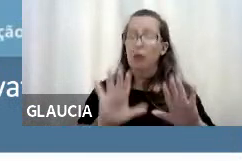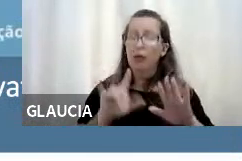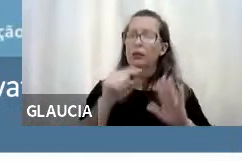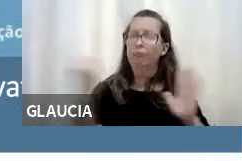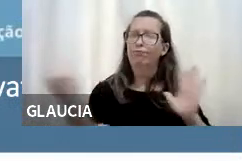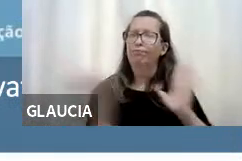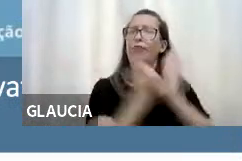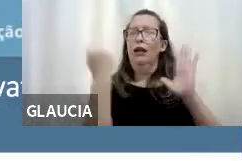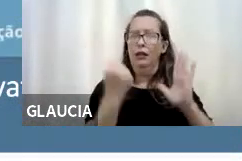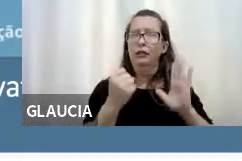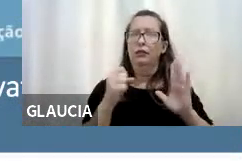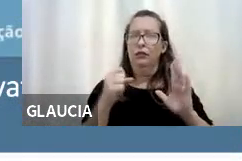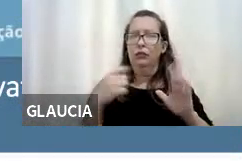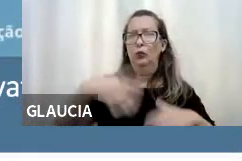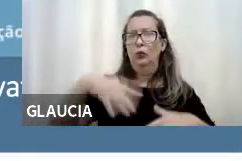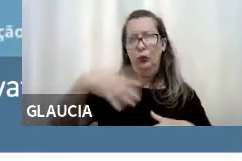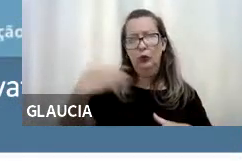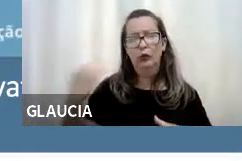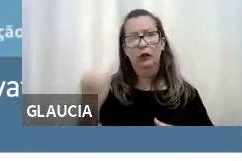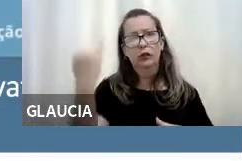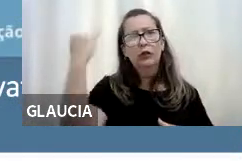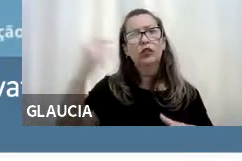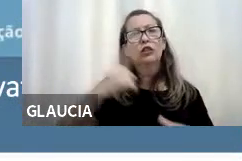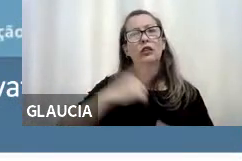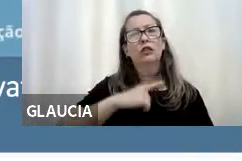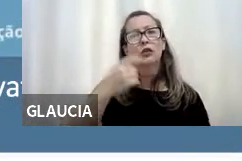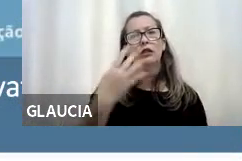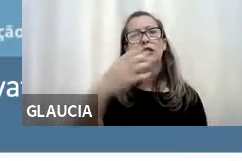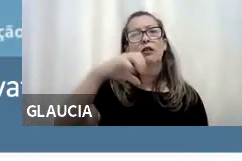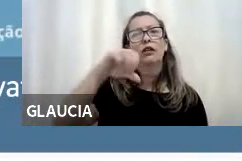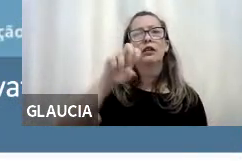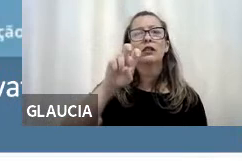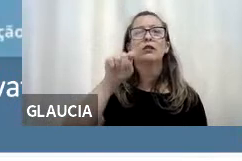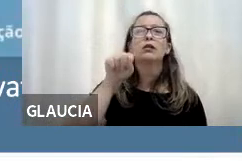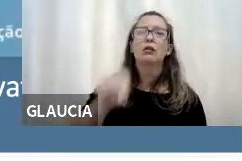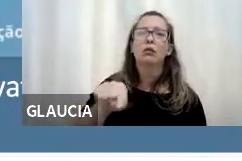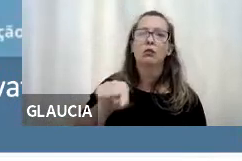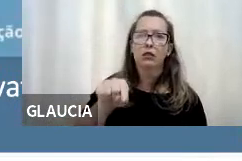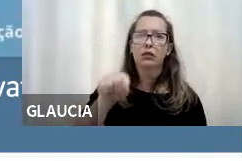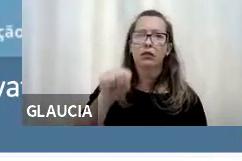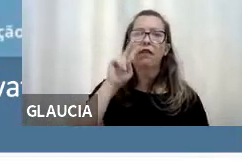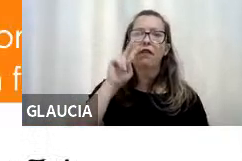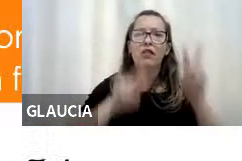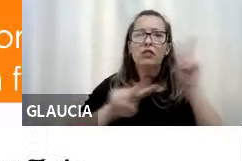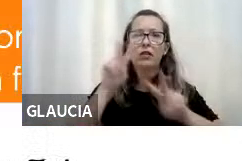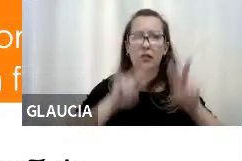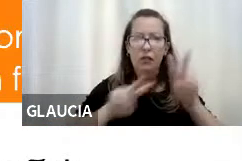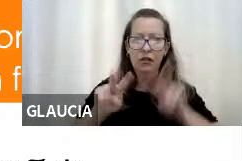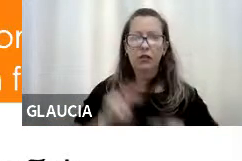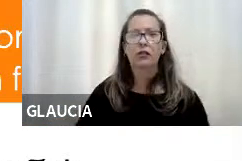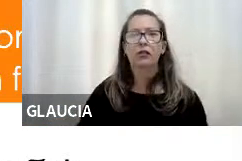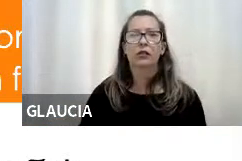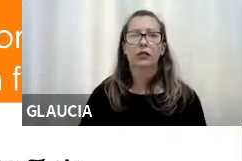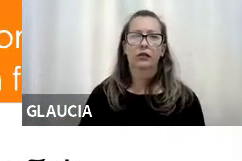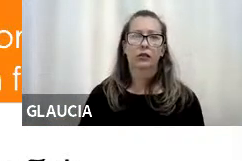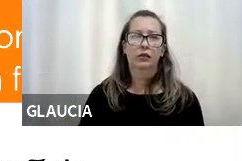impacto bastante grande, com 495 mil visualizações. Pode seguir.